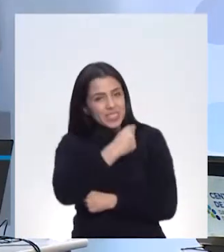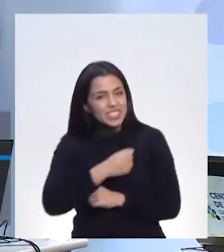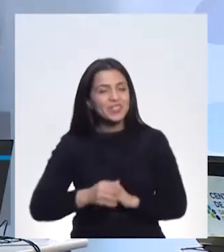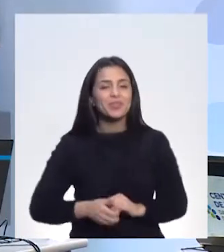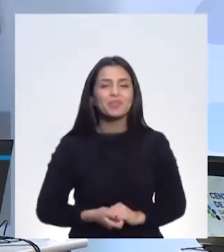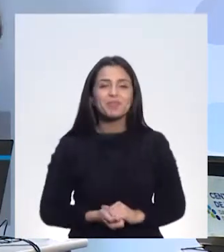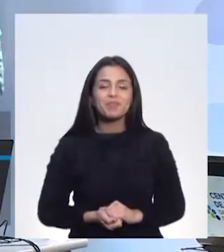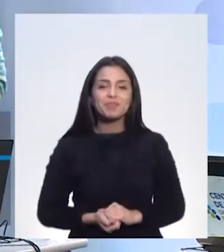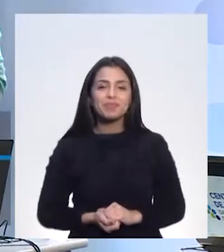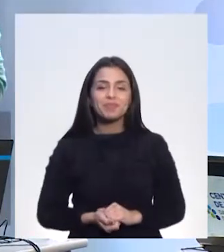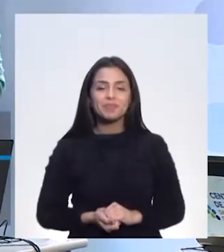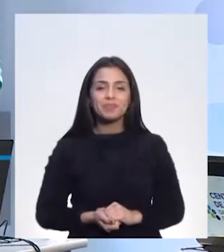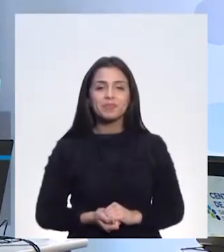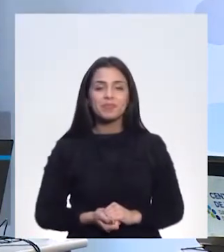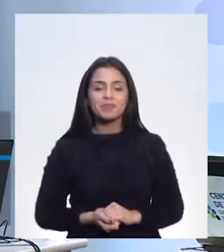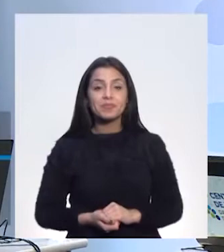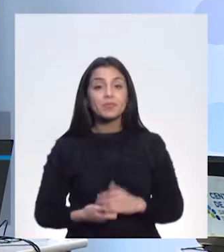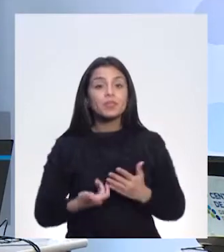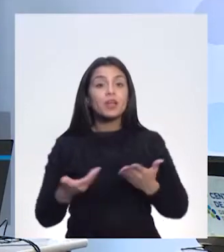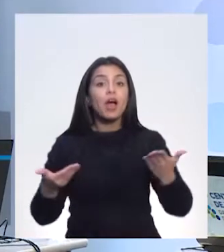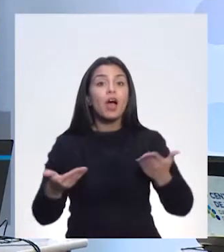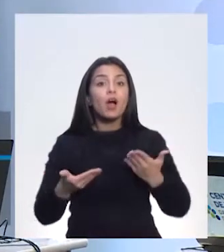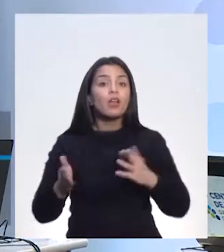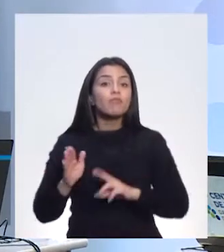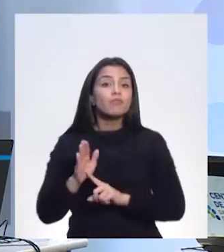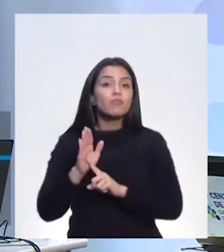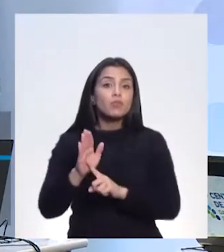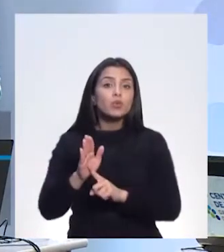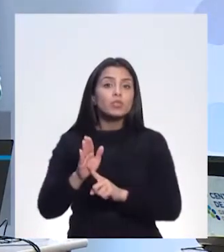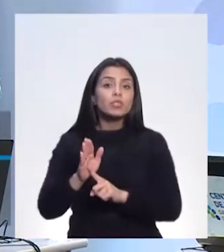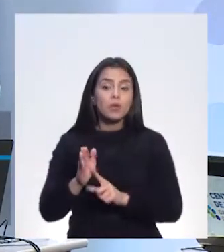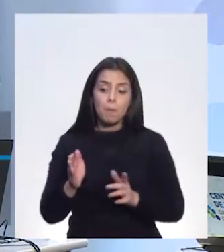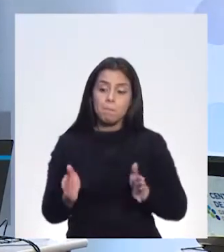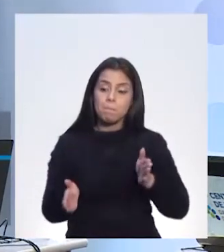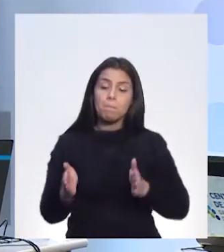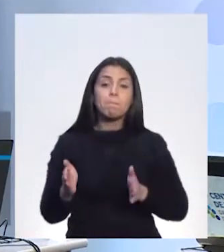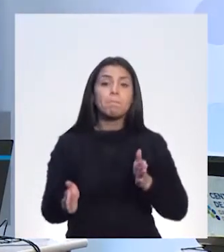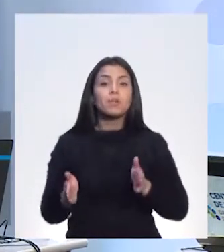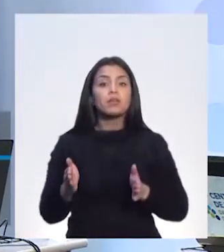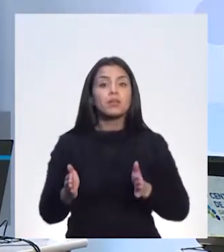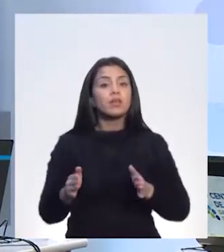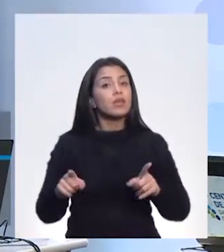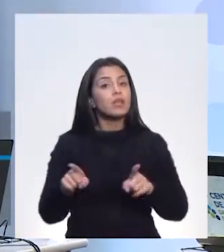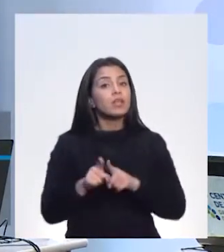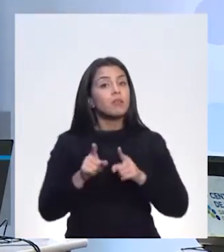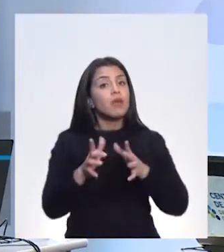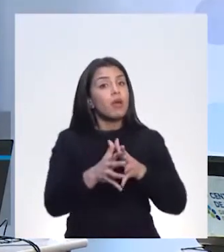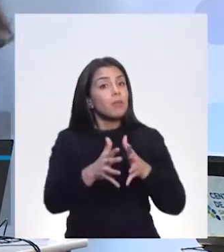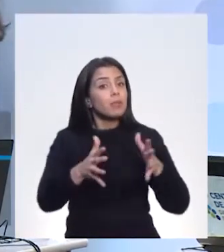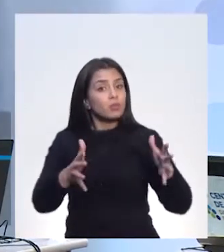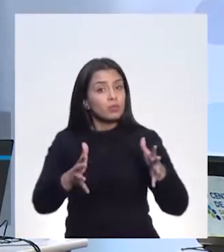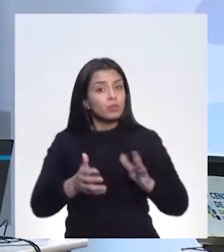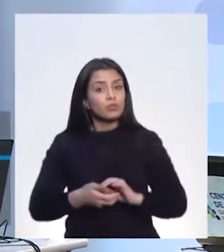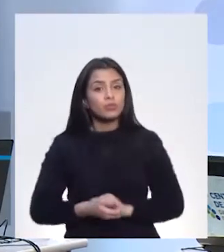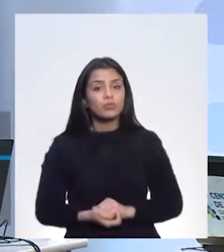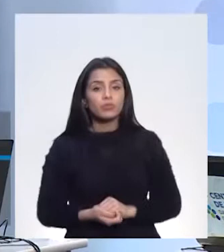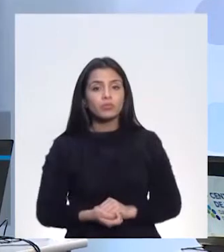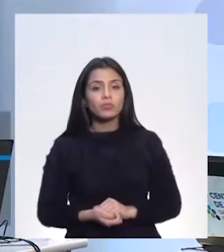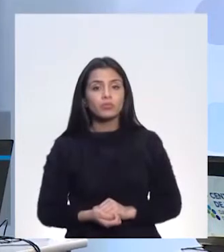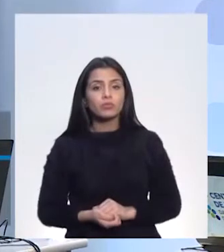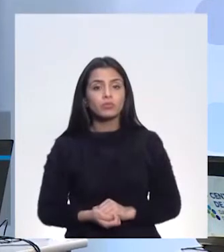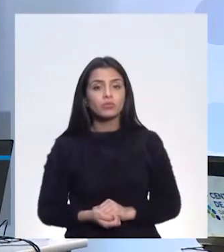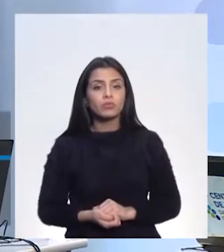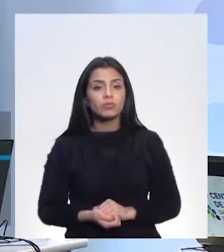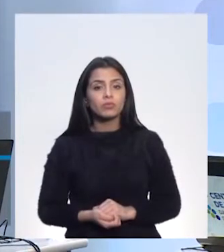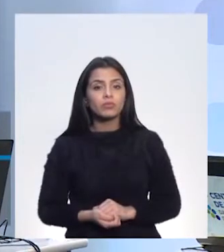Ótimo. Então, agora eu vou mostrar para você o período e a amplitude. Muito bem. O